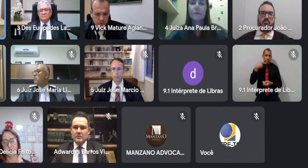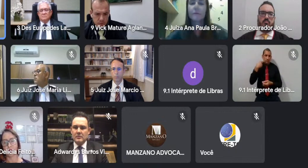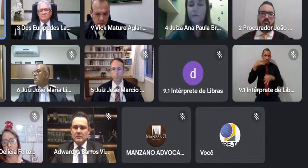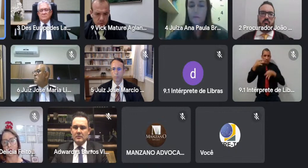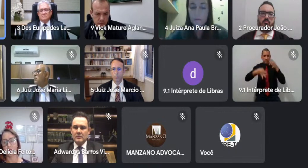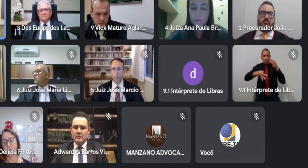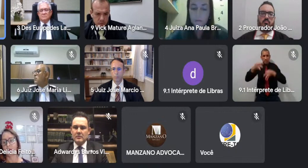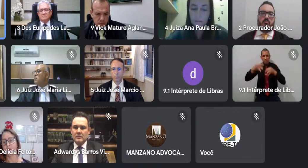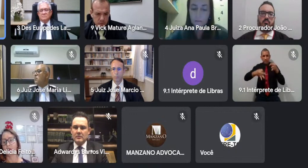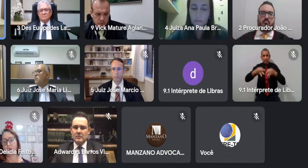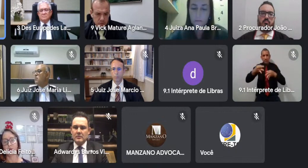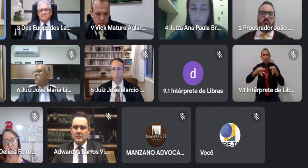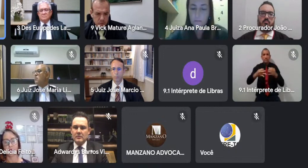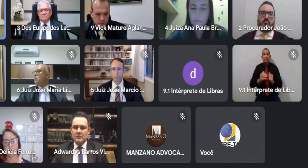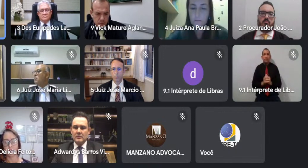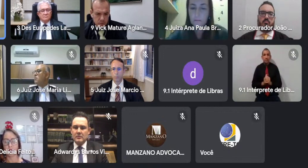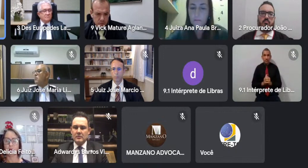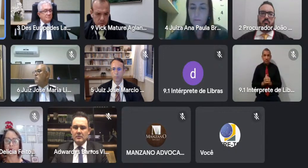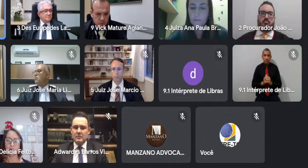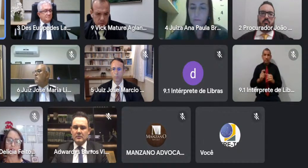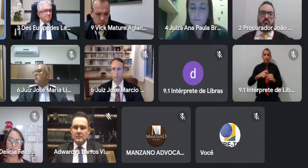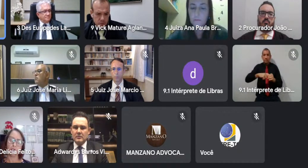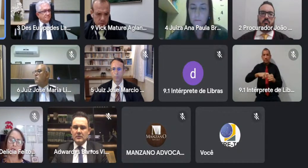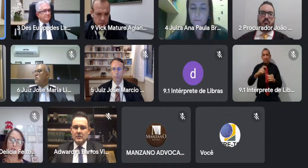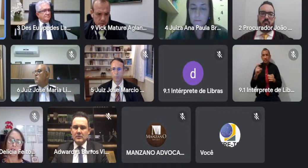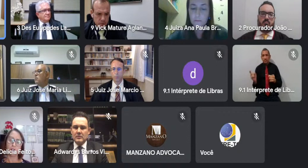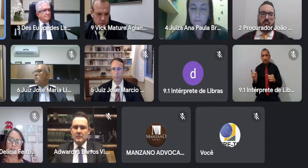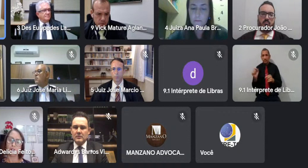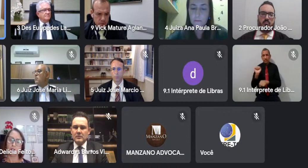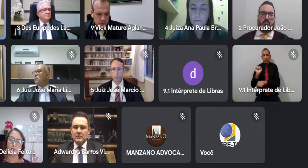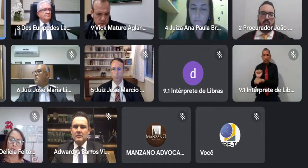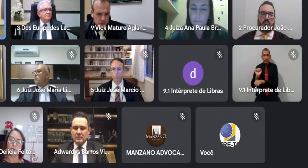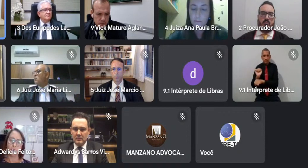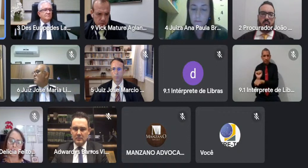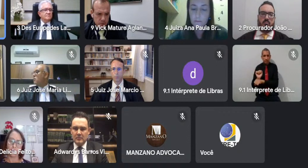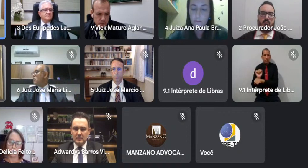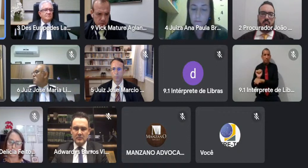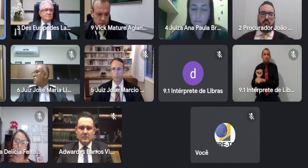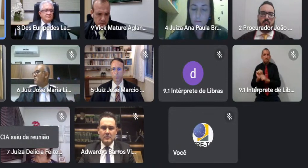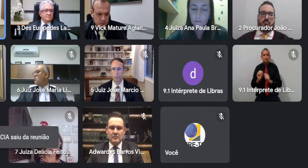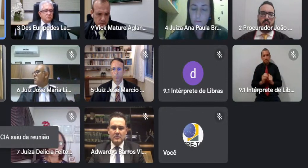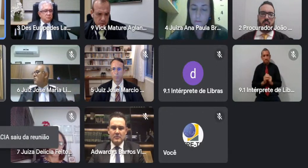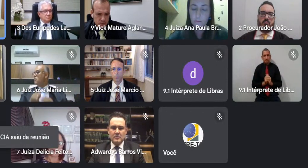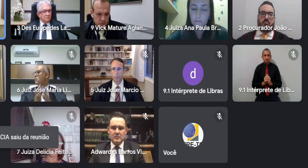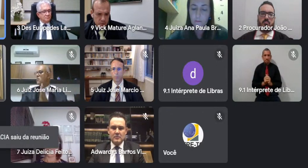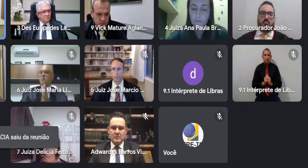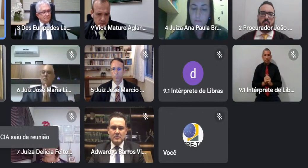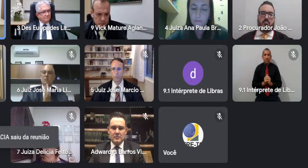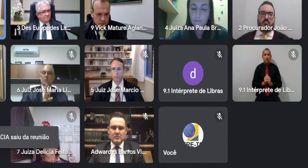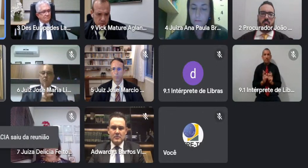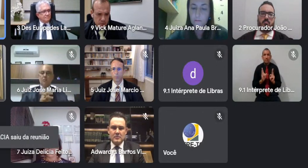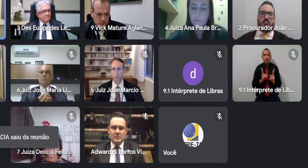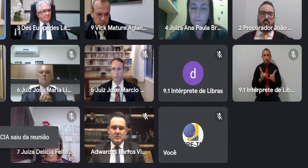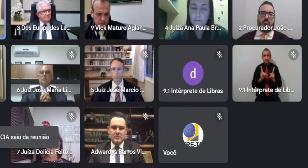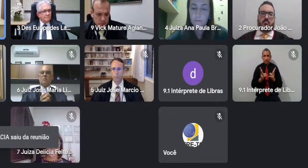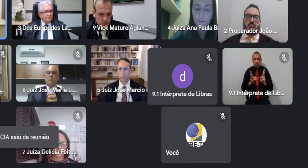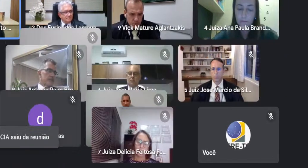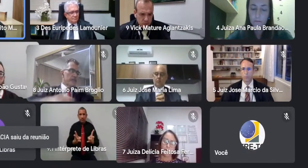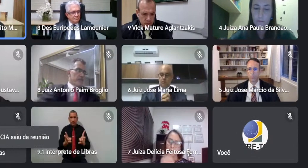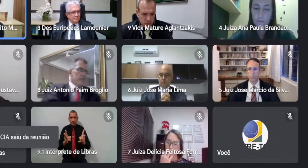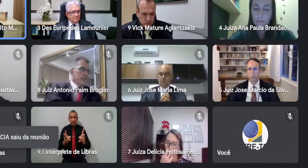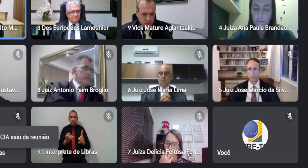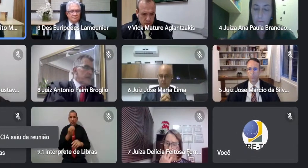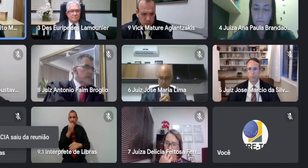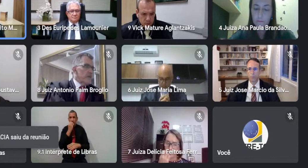julgamento e peço que se dirigiam para a sala virtual de espera na dos Advogados vamos dar continuidade aqui